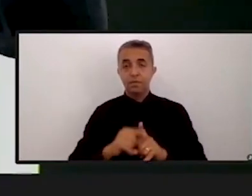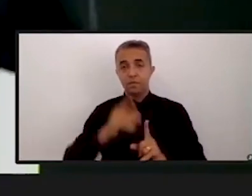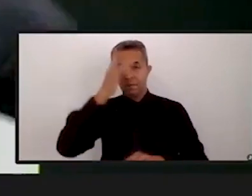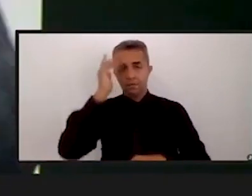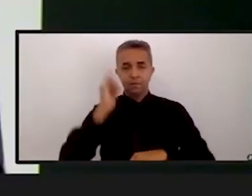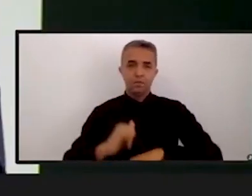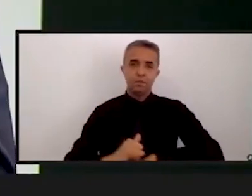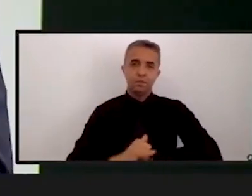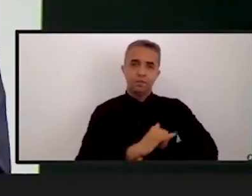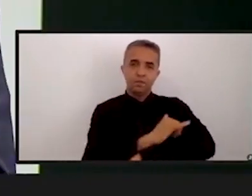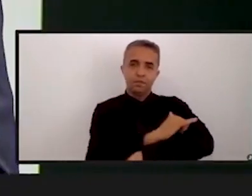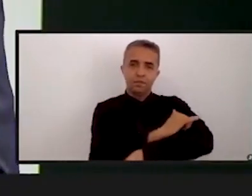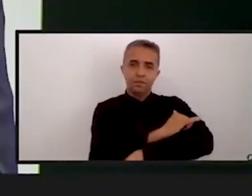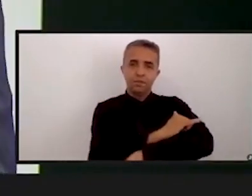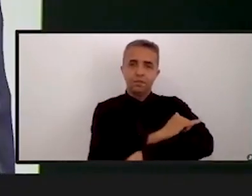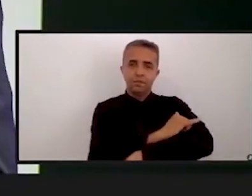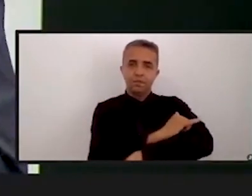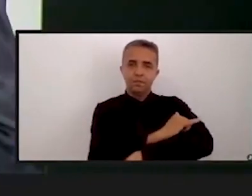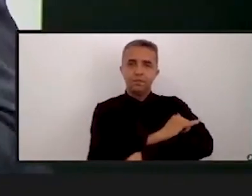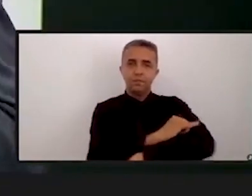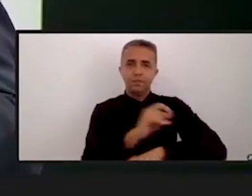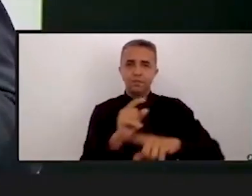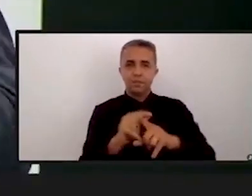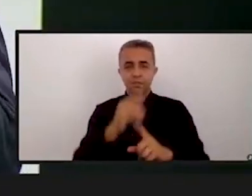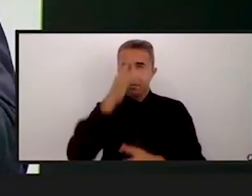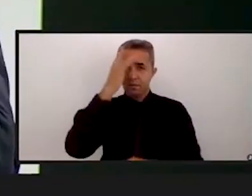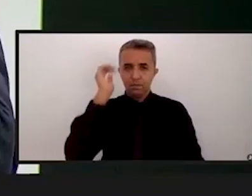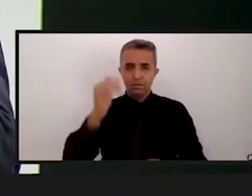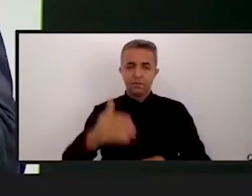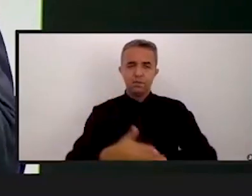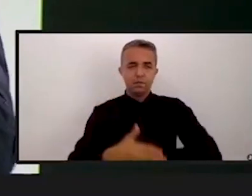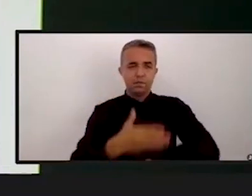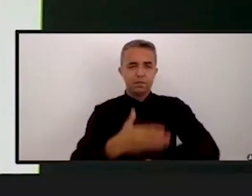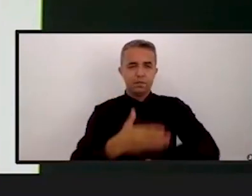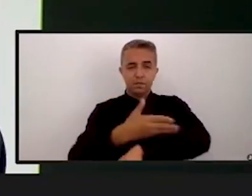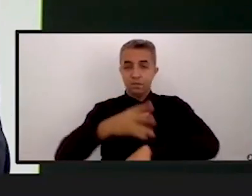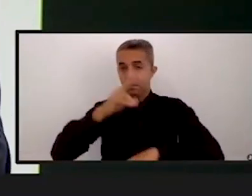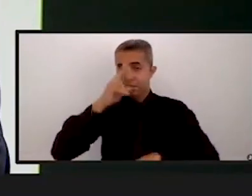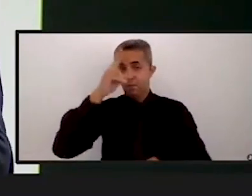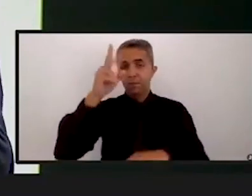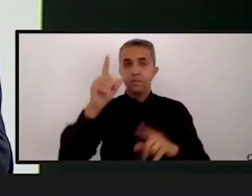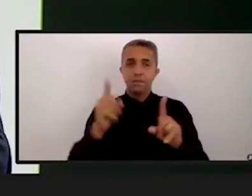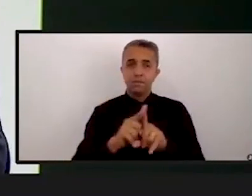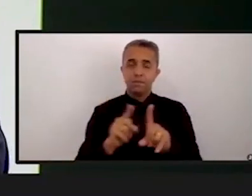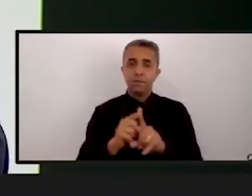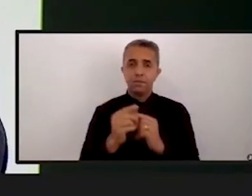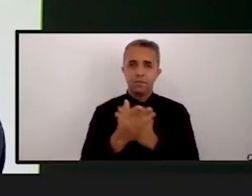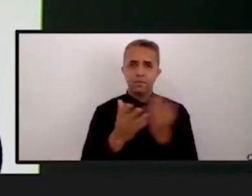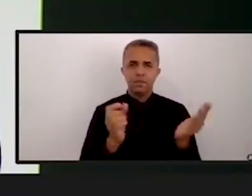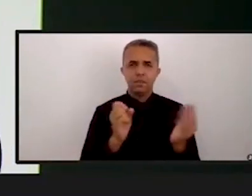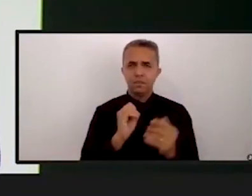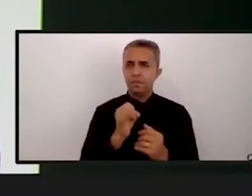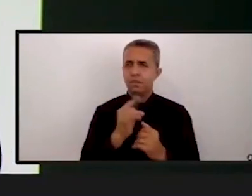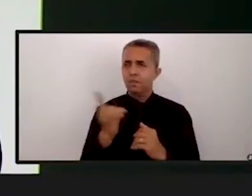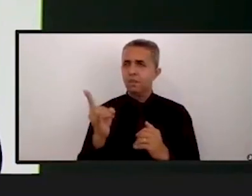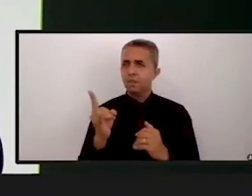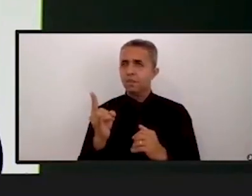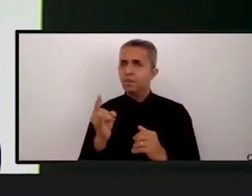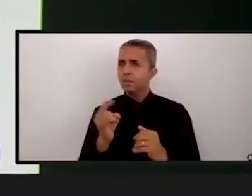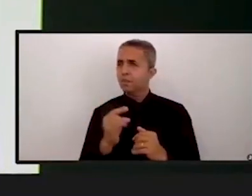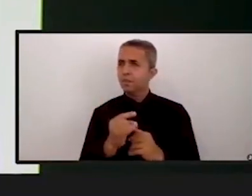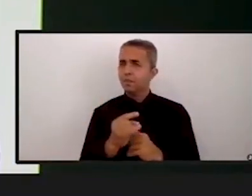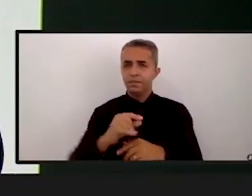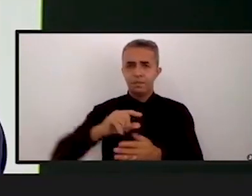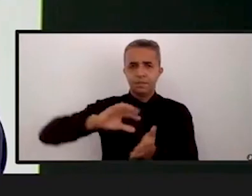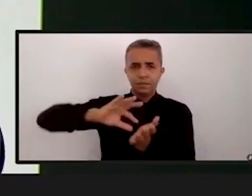os brancos demais né são aquelas pessoas que não se encaixa dentro do padrão de beleza do capitalismo